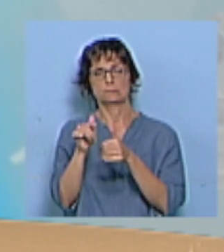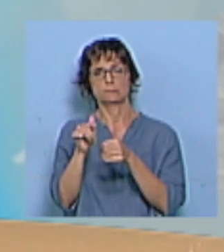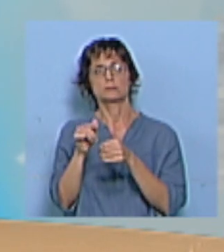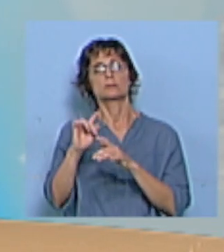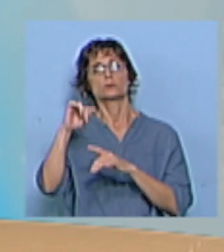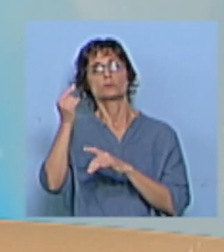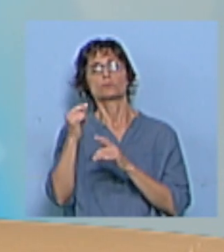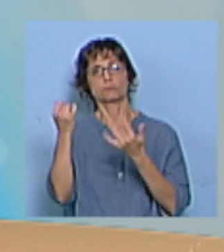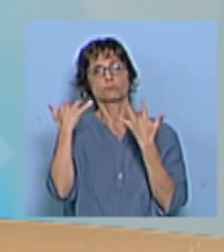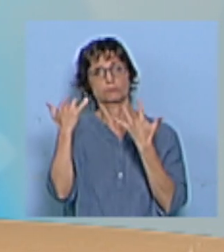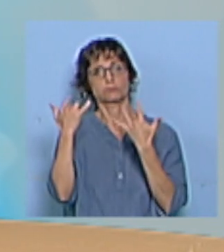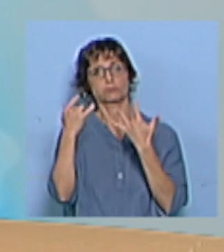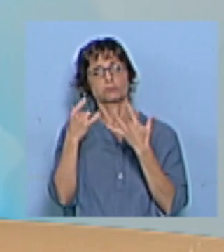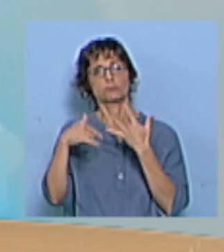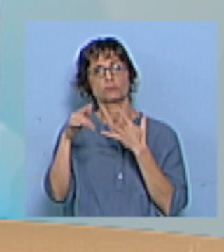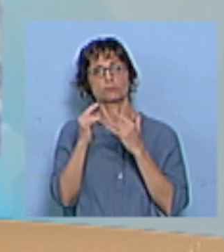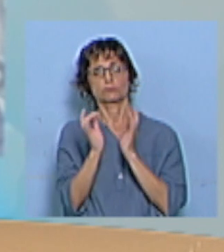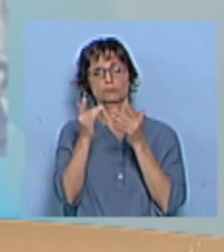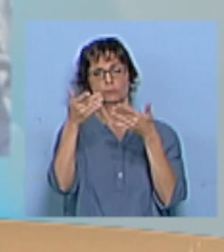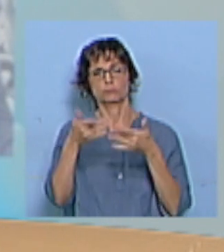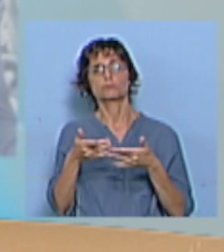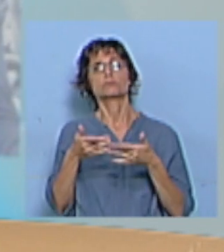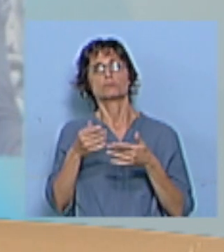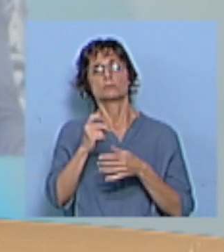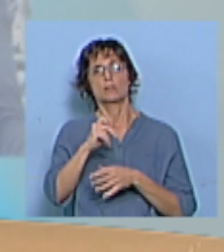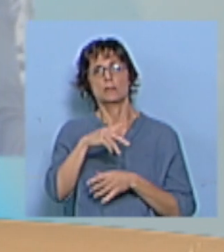Acompanhe estas e outras notícias que atualizamos permanentemente em